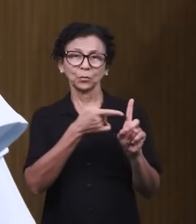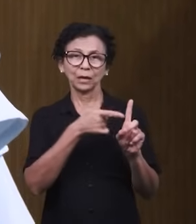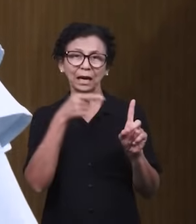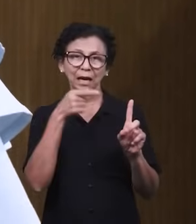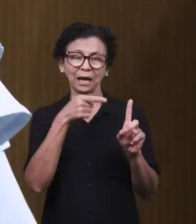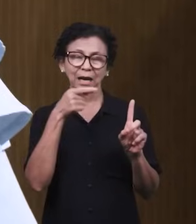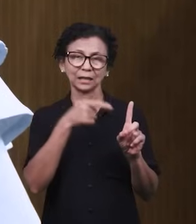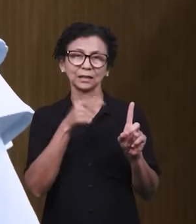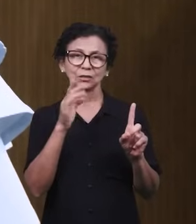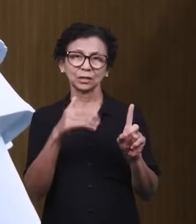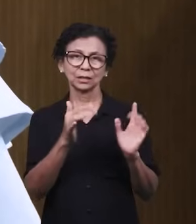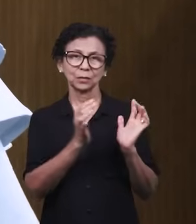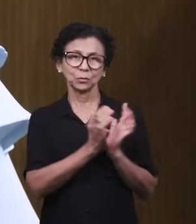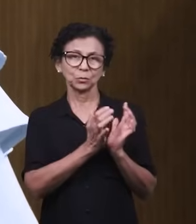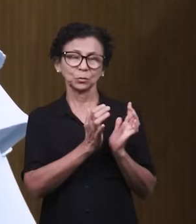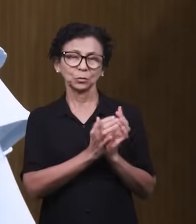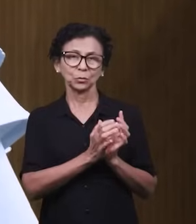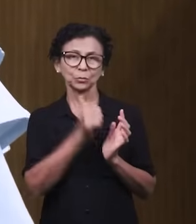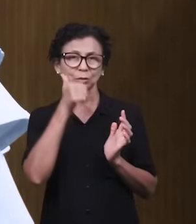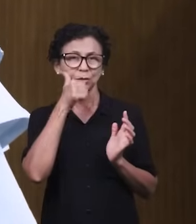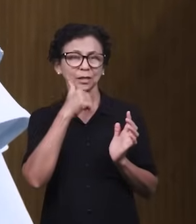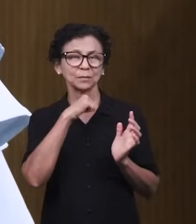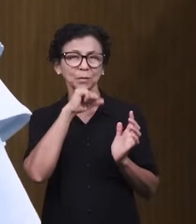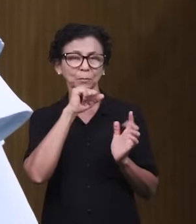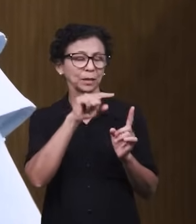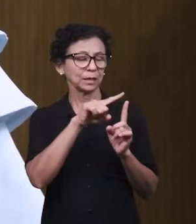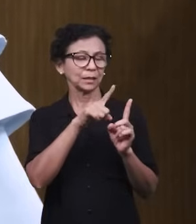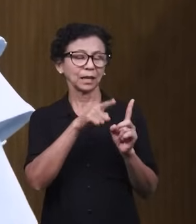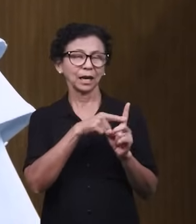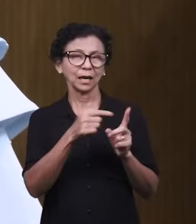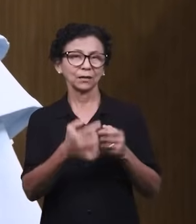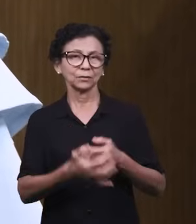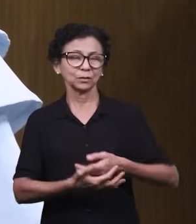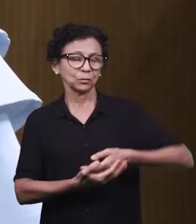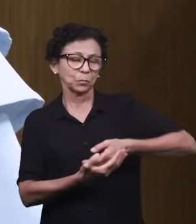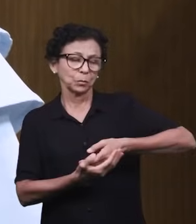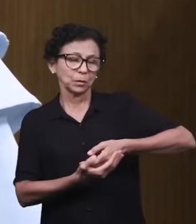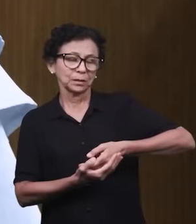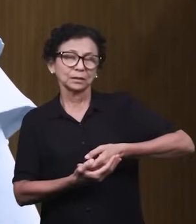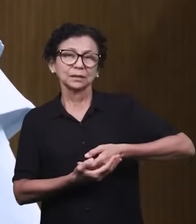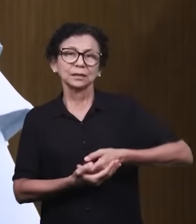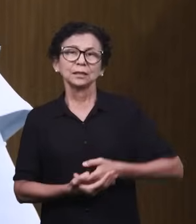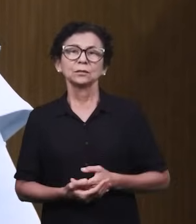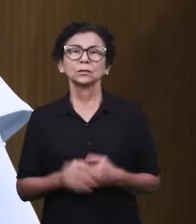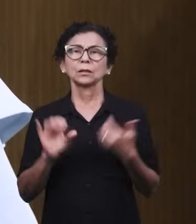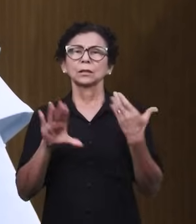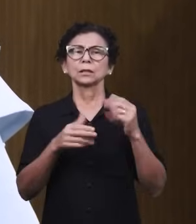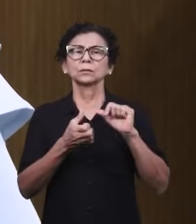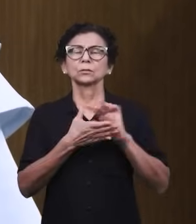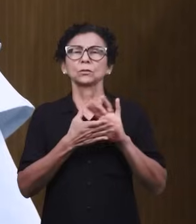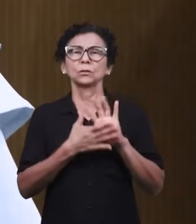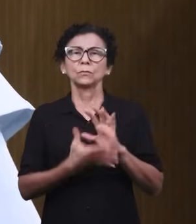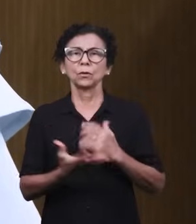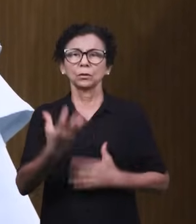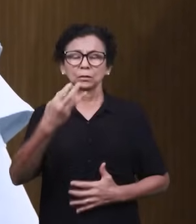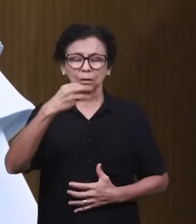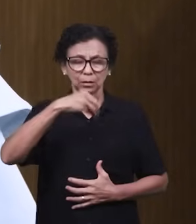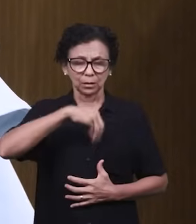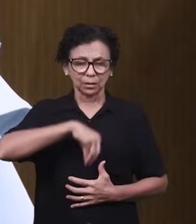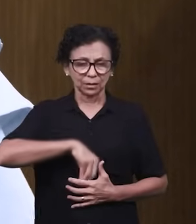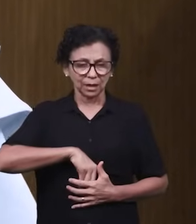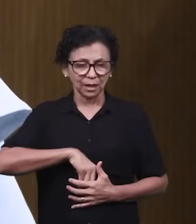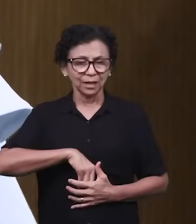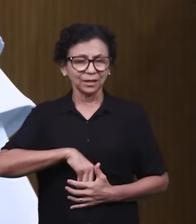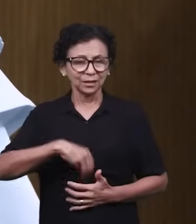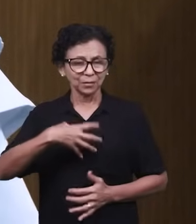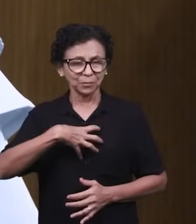né, dos bebês e que as grávidas estão e que já são cantados louvores. Então, os nossos filhos já nascem em meio